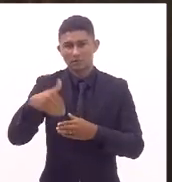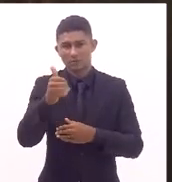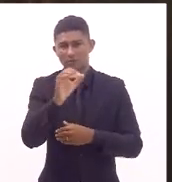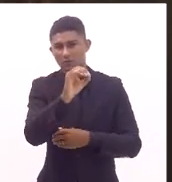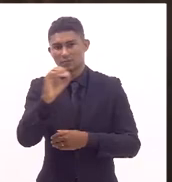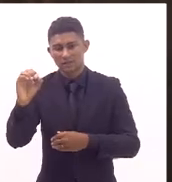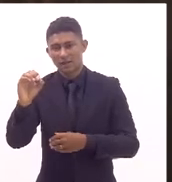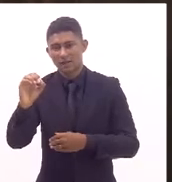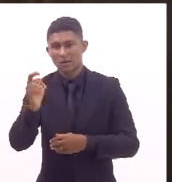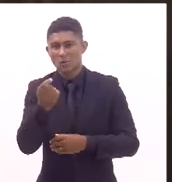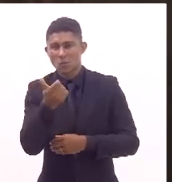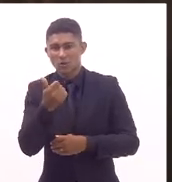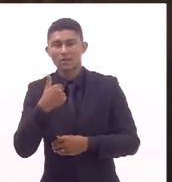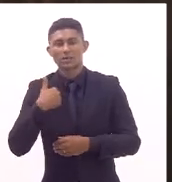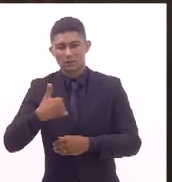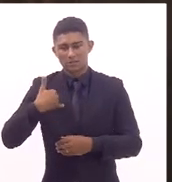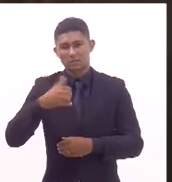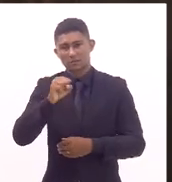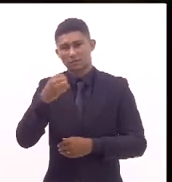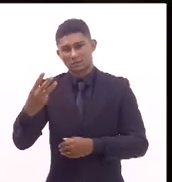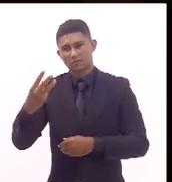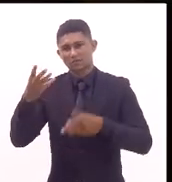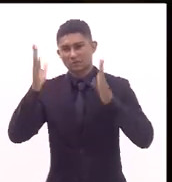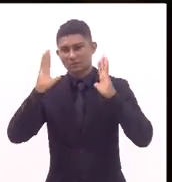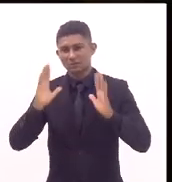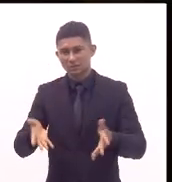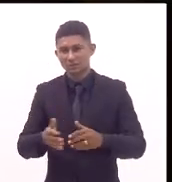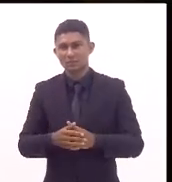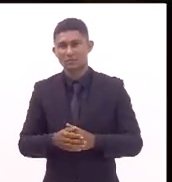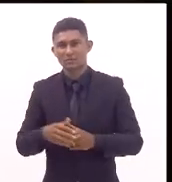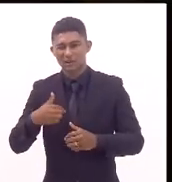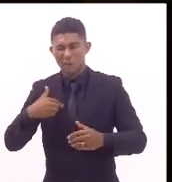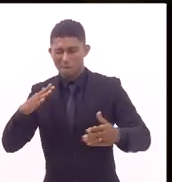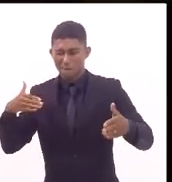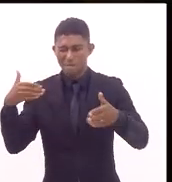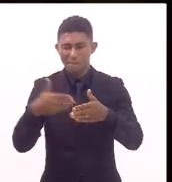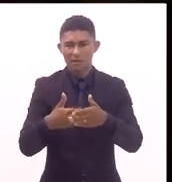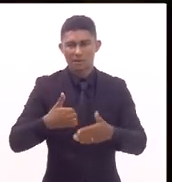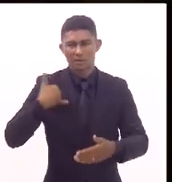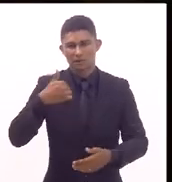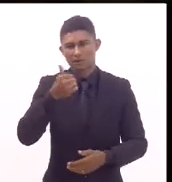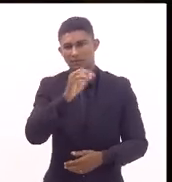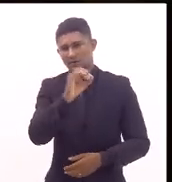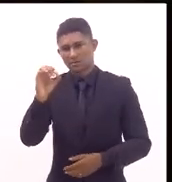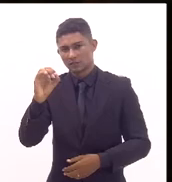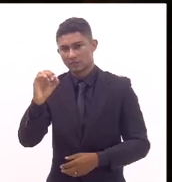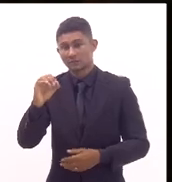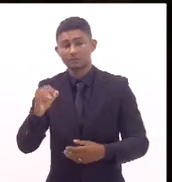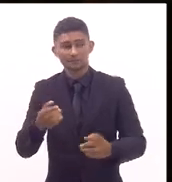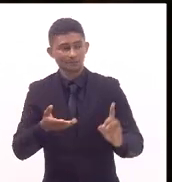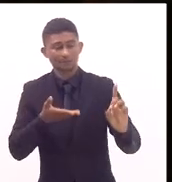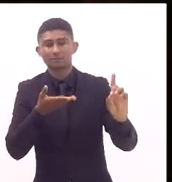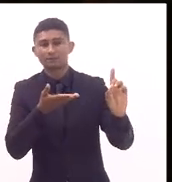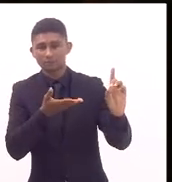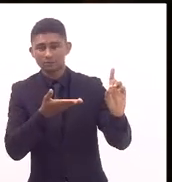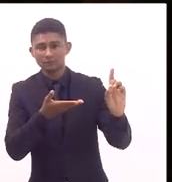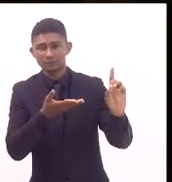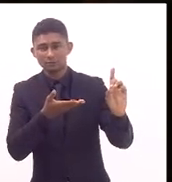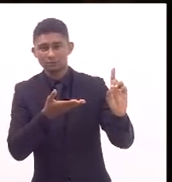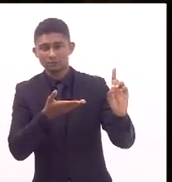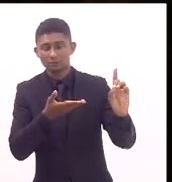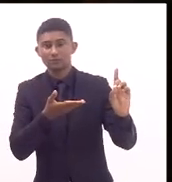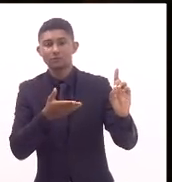83 eu já fiz 83 tatatá um caminho do cem se impôs e Benedita